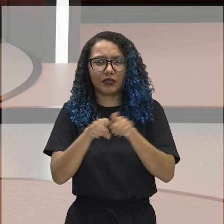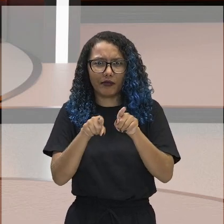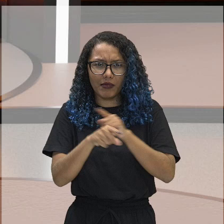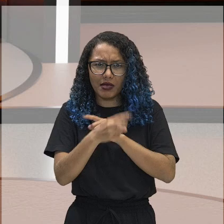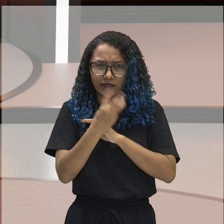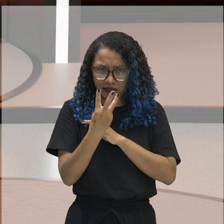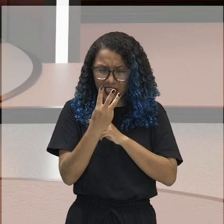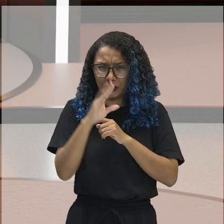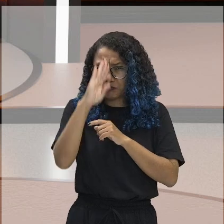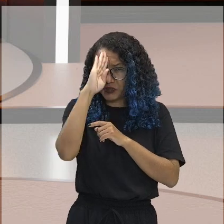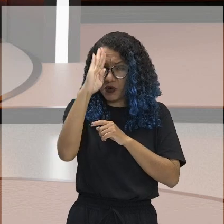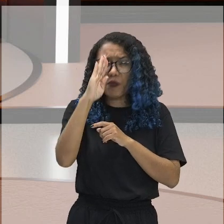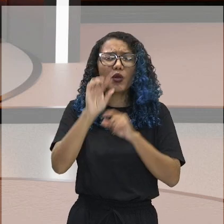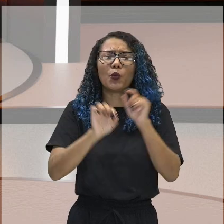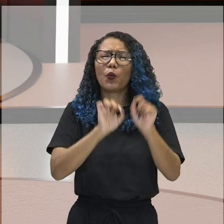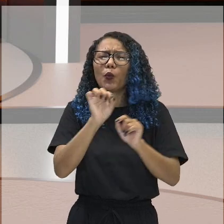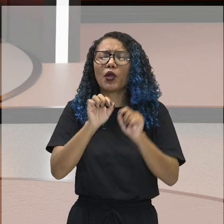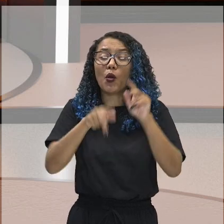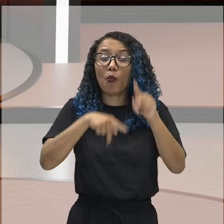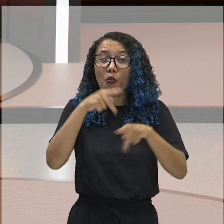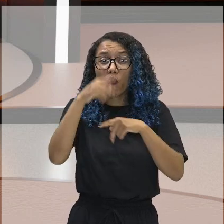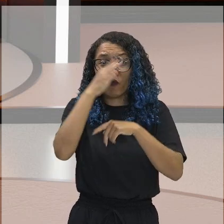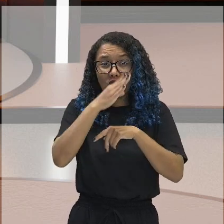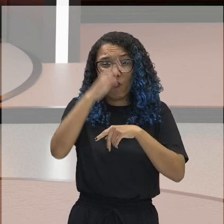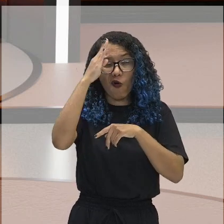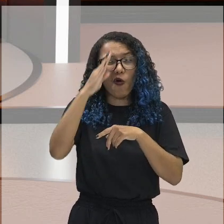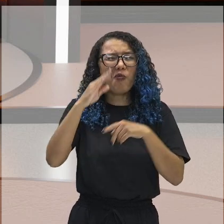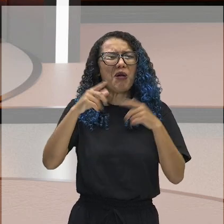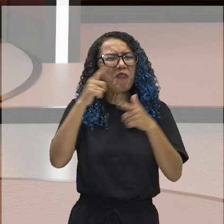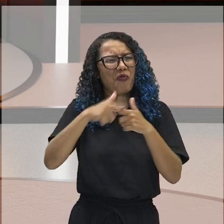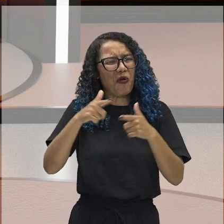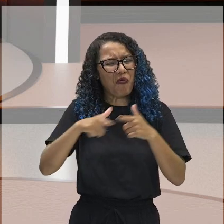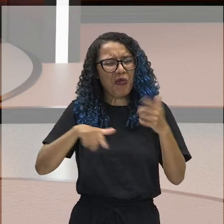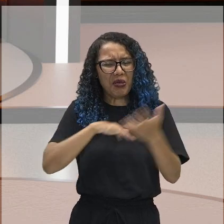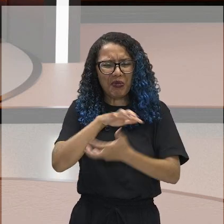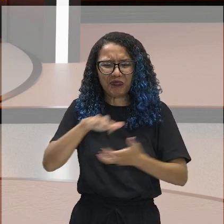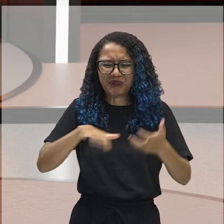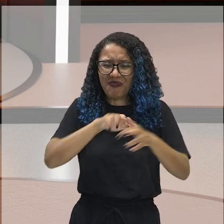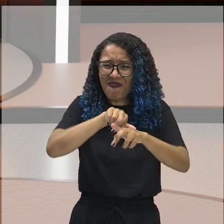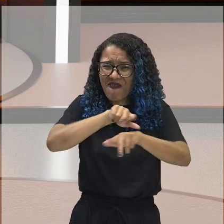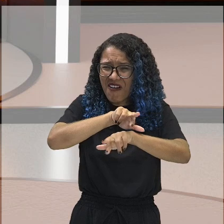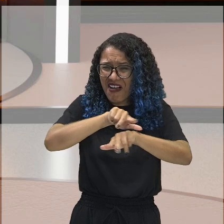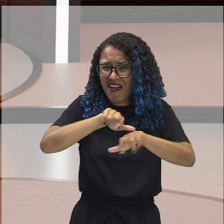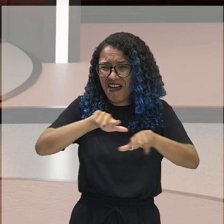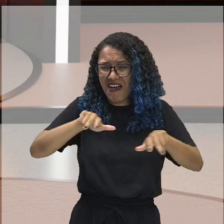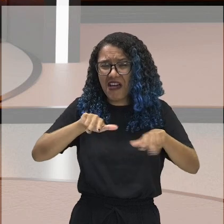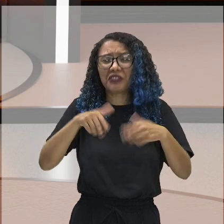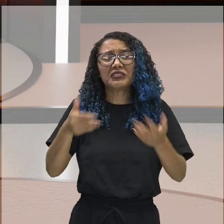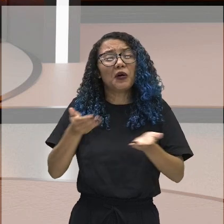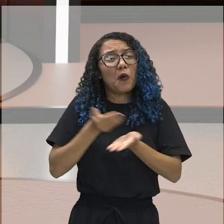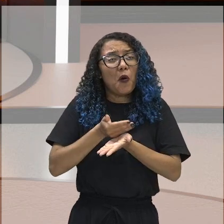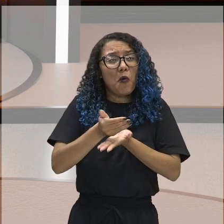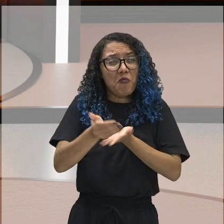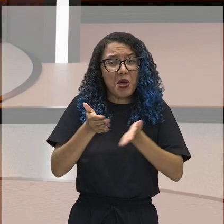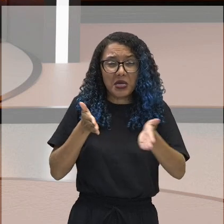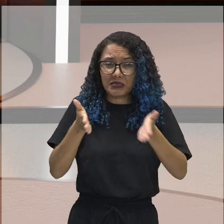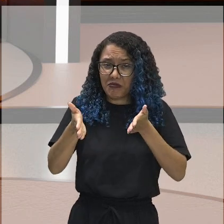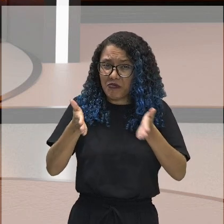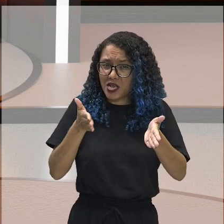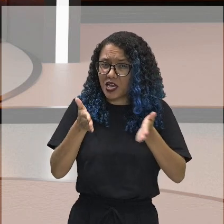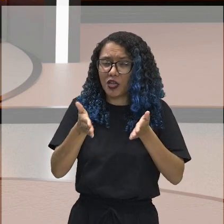a civilização romana mergulhou em sucessivas crises, iniciando, então, o período, né, que